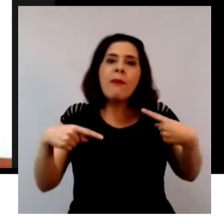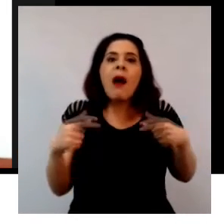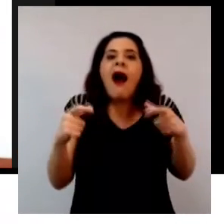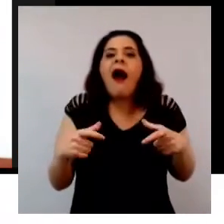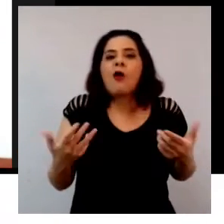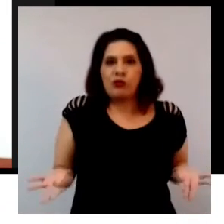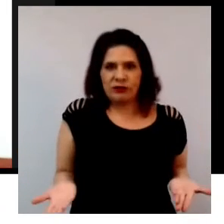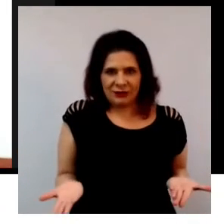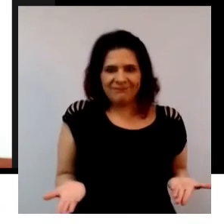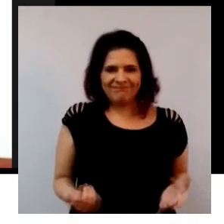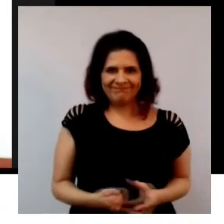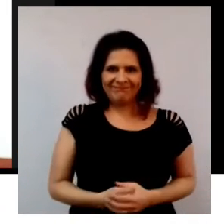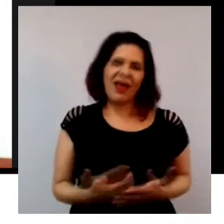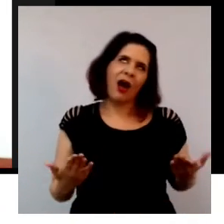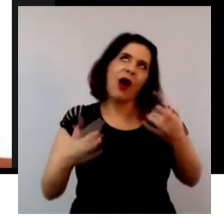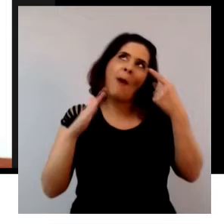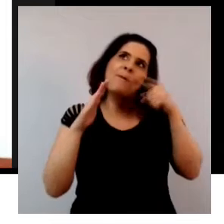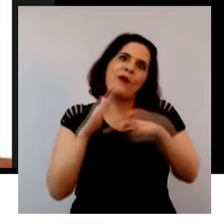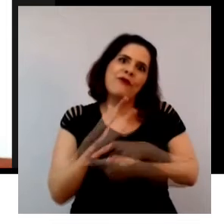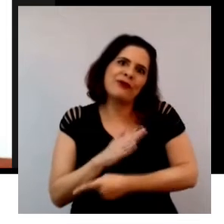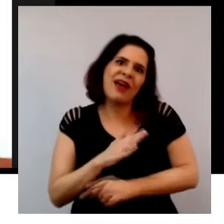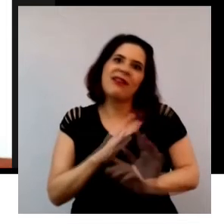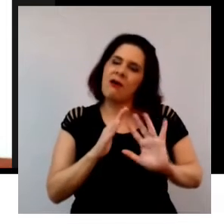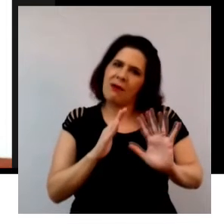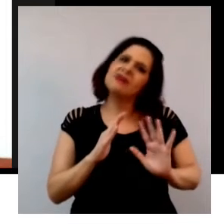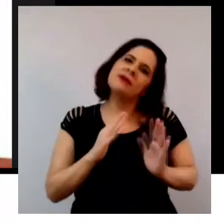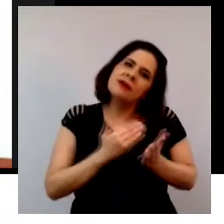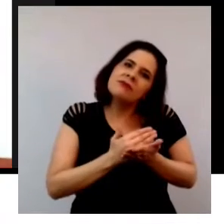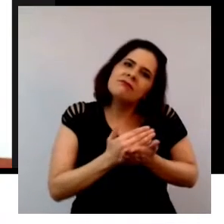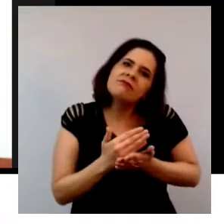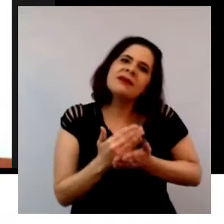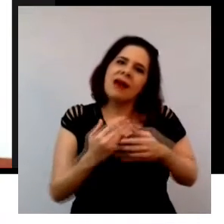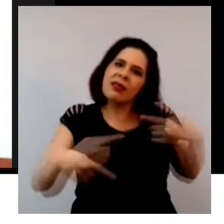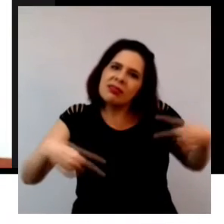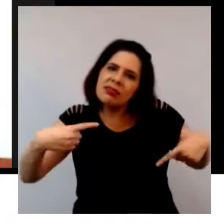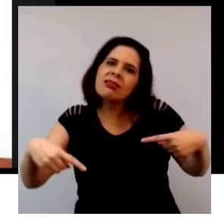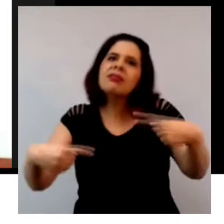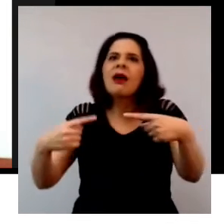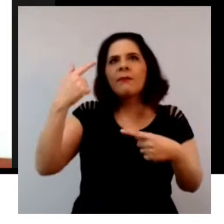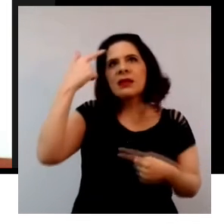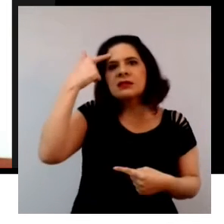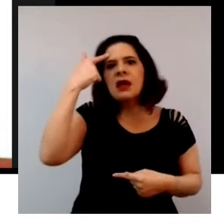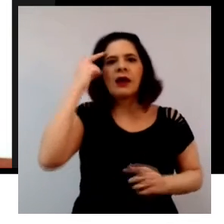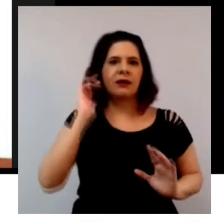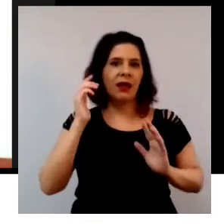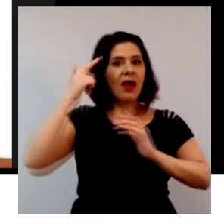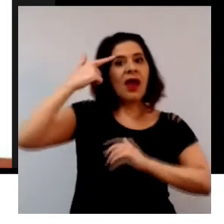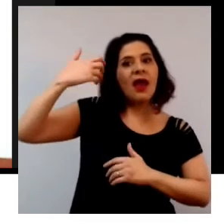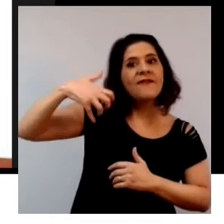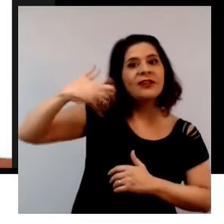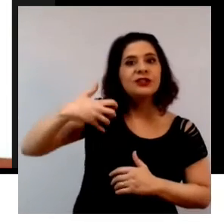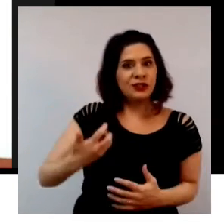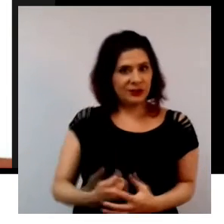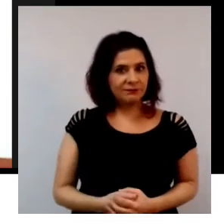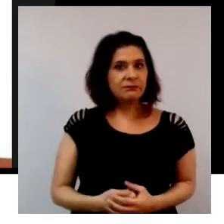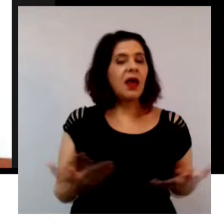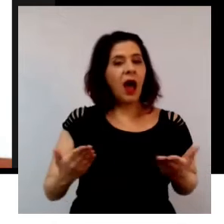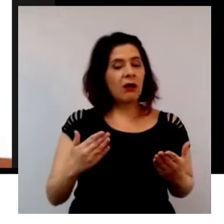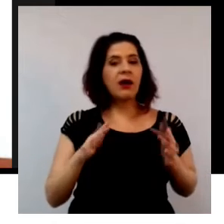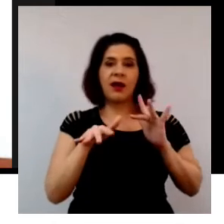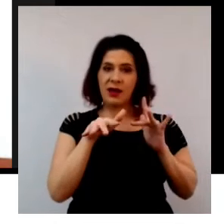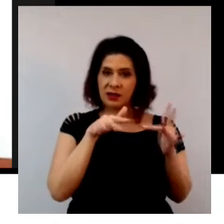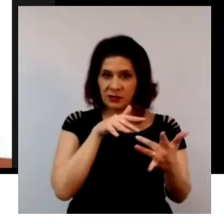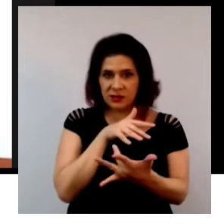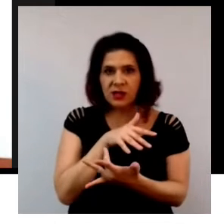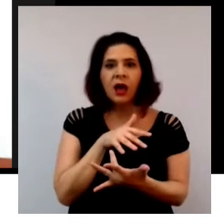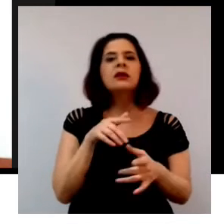aprofundar nisso, mas eu acho que o fato de que a gente passou a fazer essa conversa muito nas redes sociais, isso certamente fez com